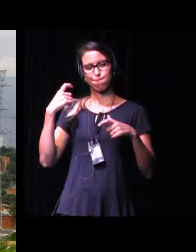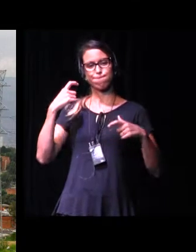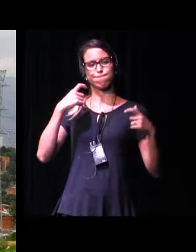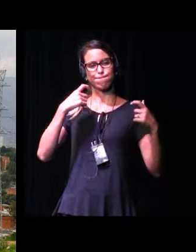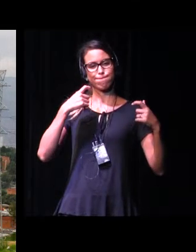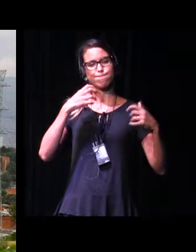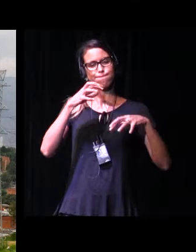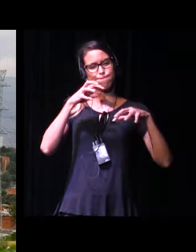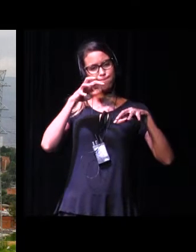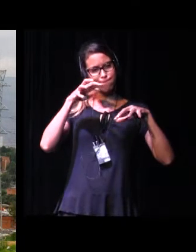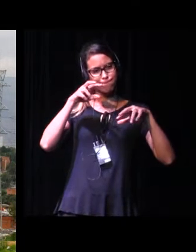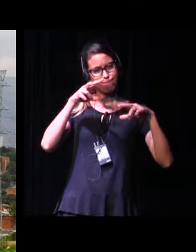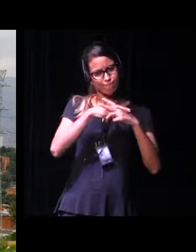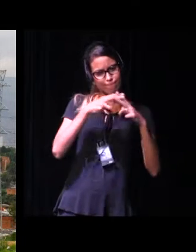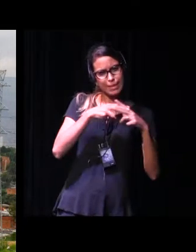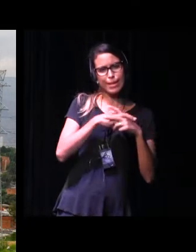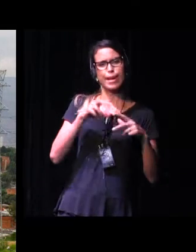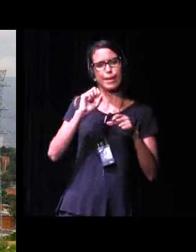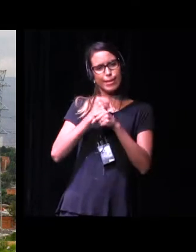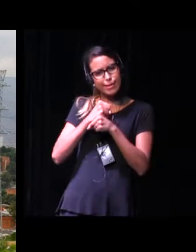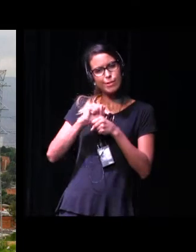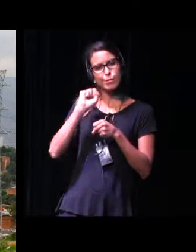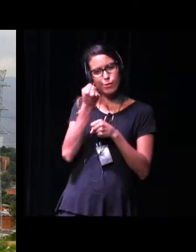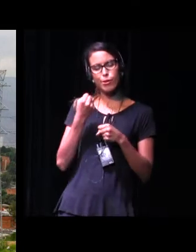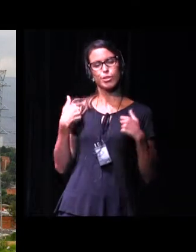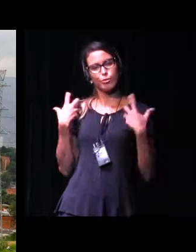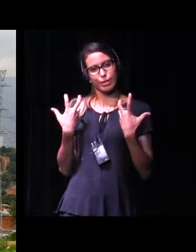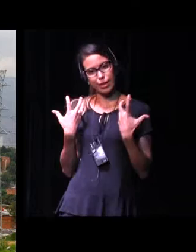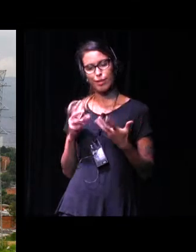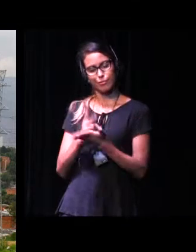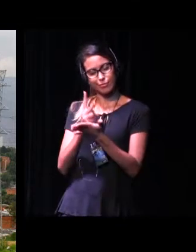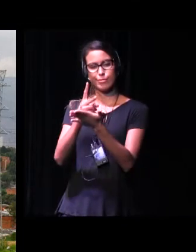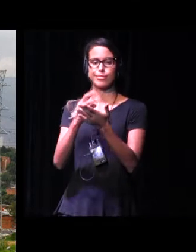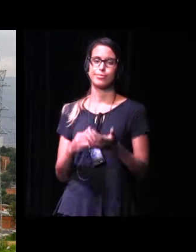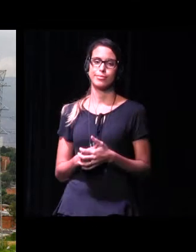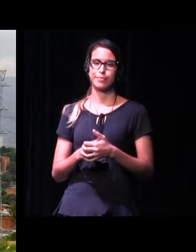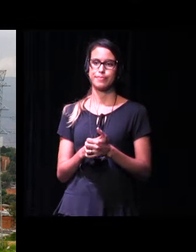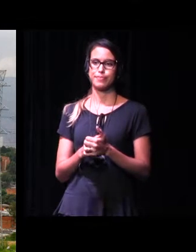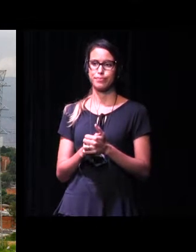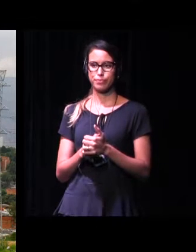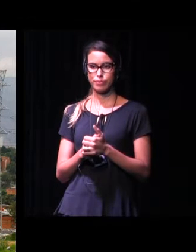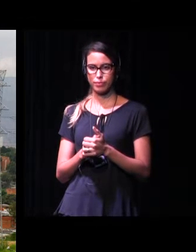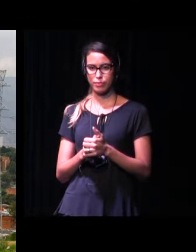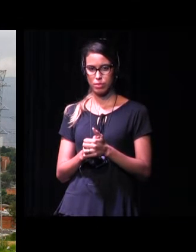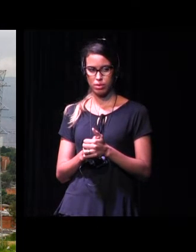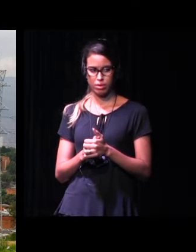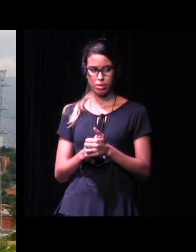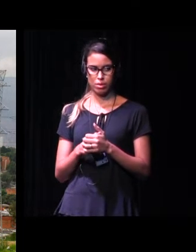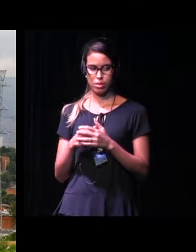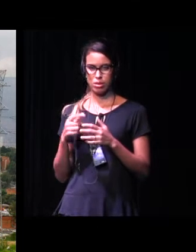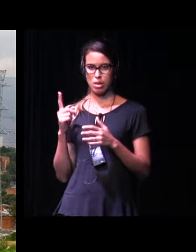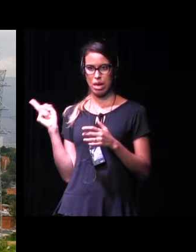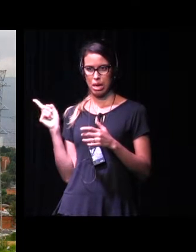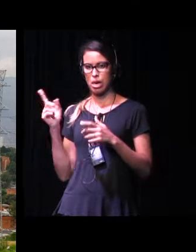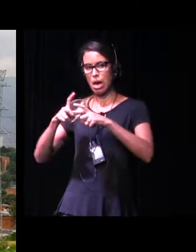Eu briguei durante 8 anos para que ficasse verde e não consegui ainda. Continuo pedindo. E